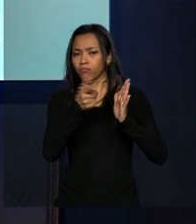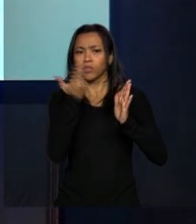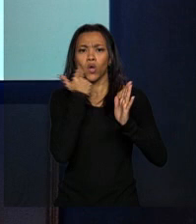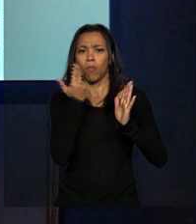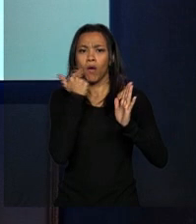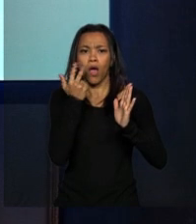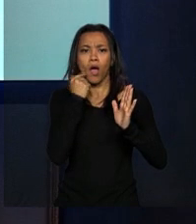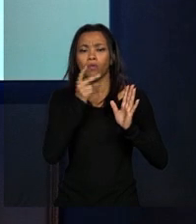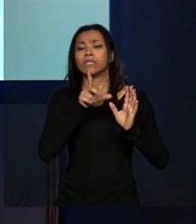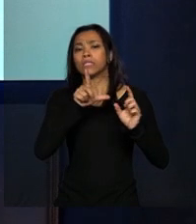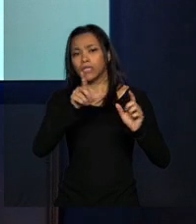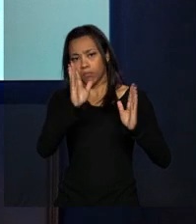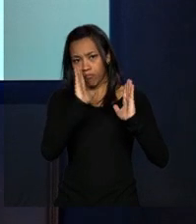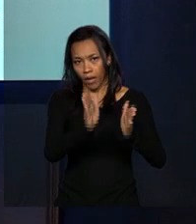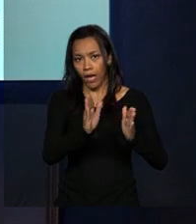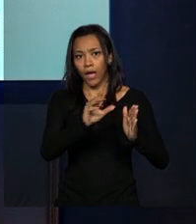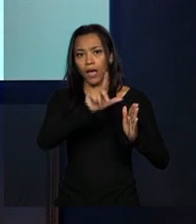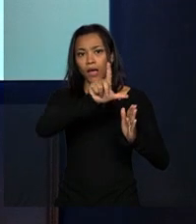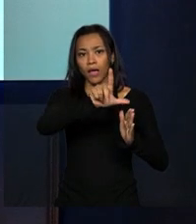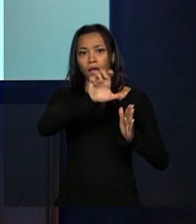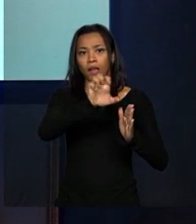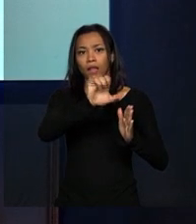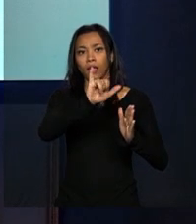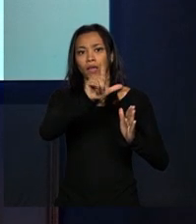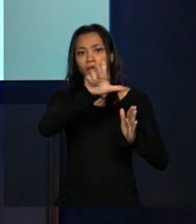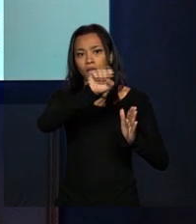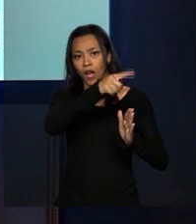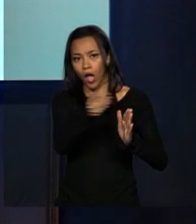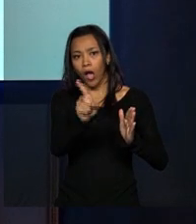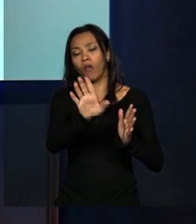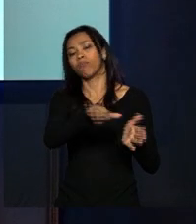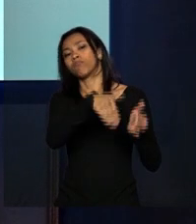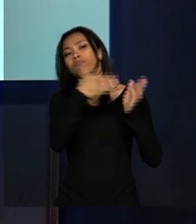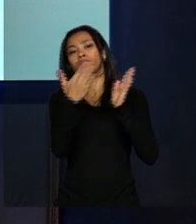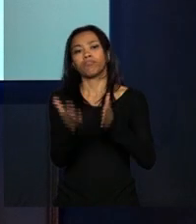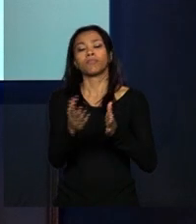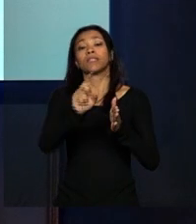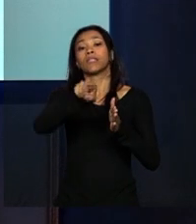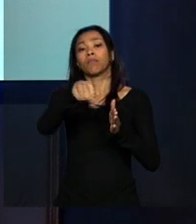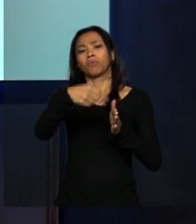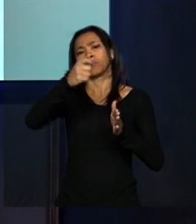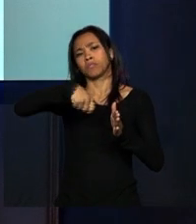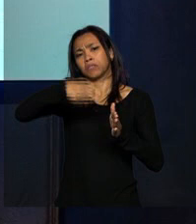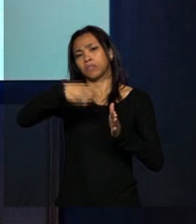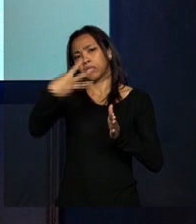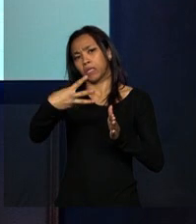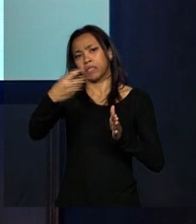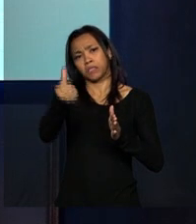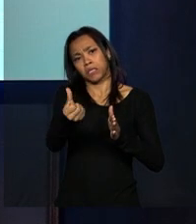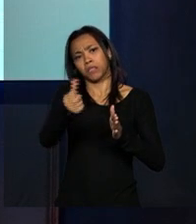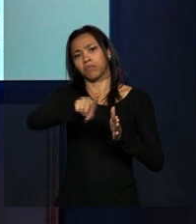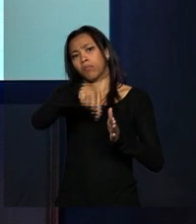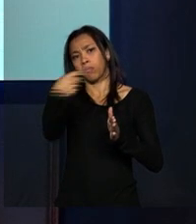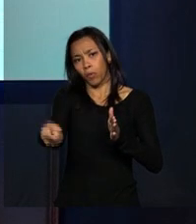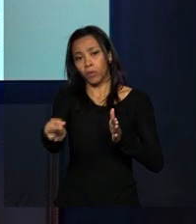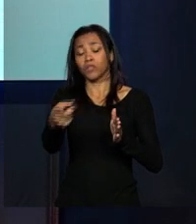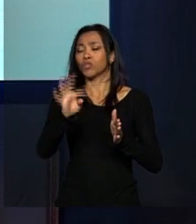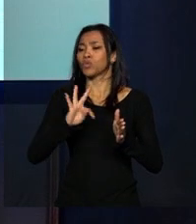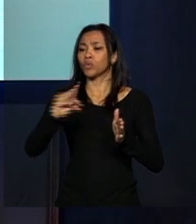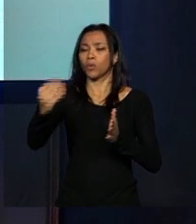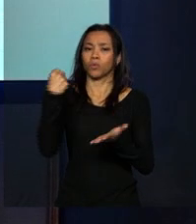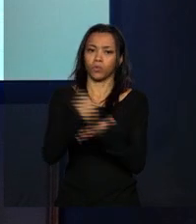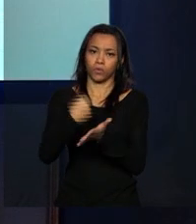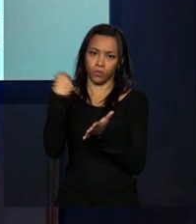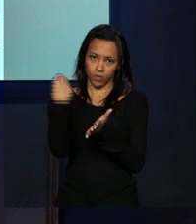normal temos leilão e aproximadamente TR ou se meses depois todos os